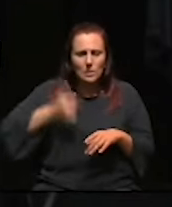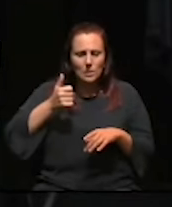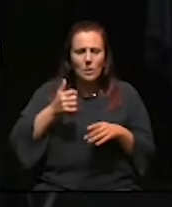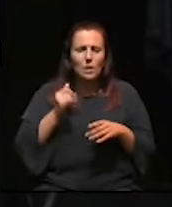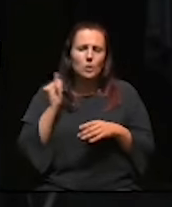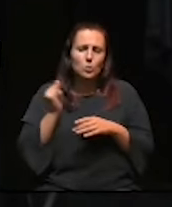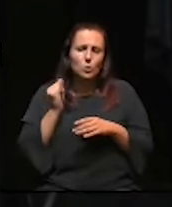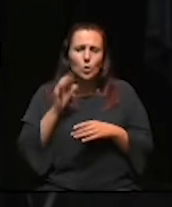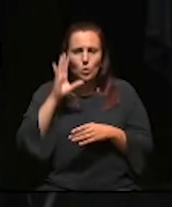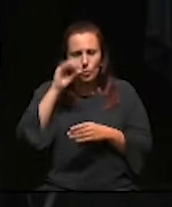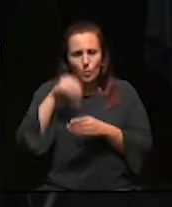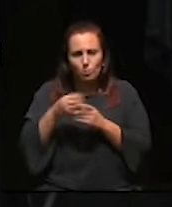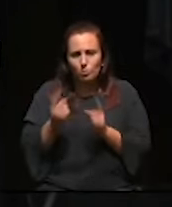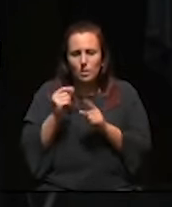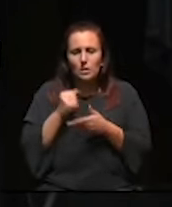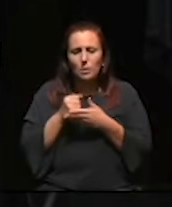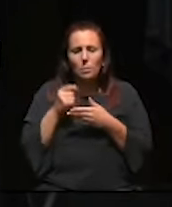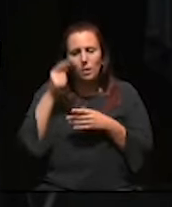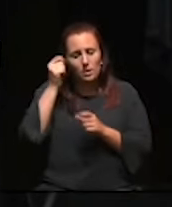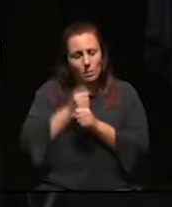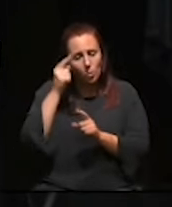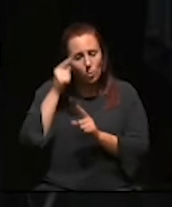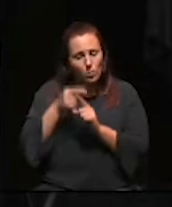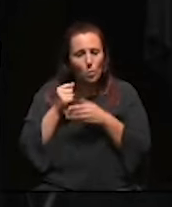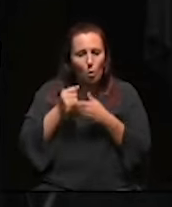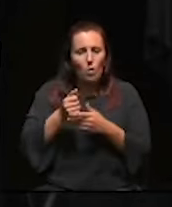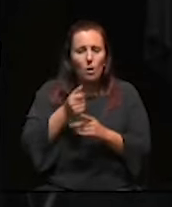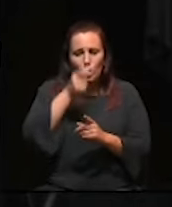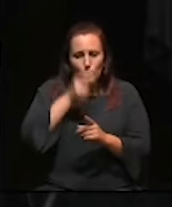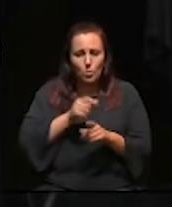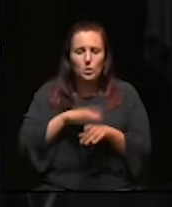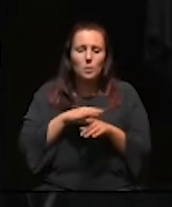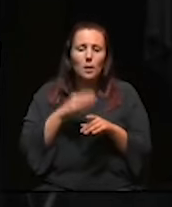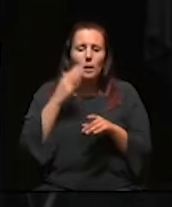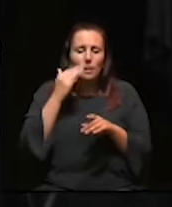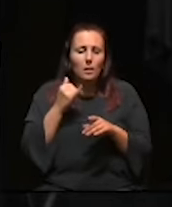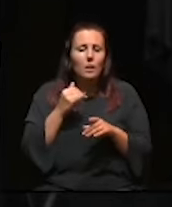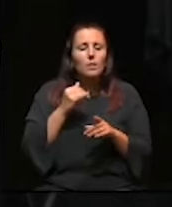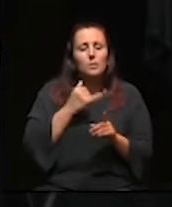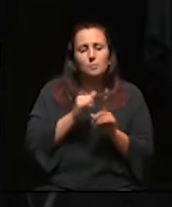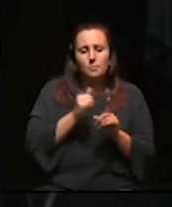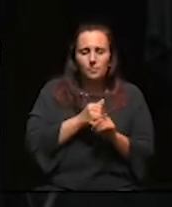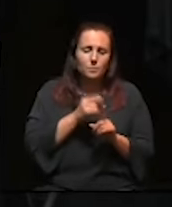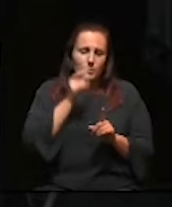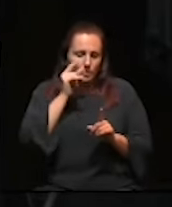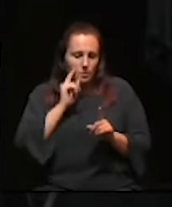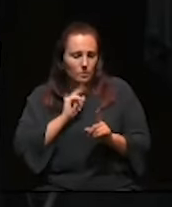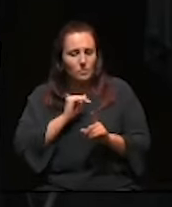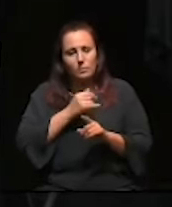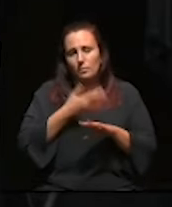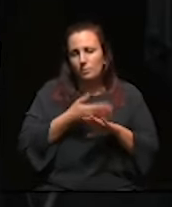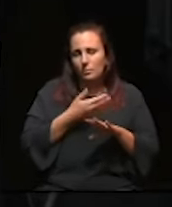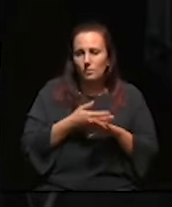organizações não-governamentais que trabalham no apoio às vítimas e na prevenção e combate de violência de género, de violência doméstica, da violência sexual,